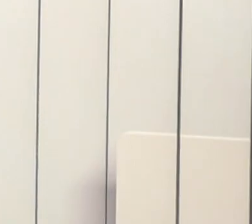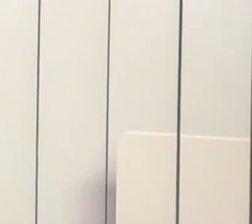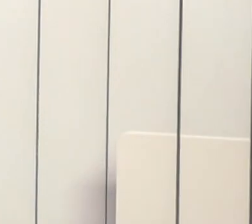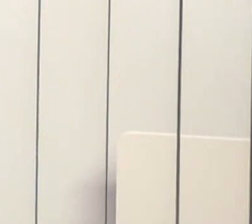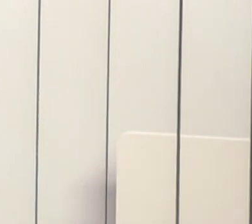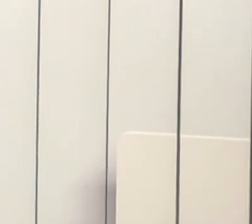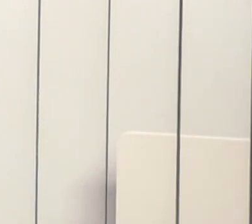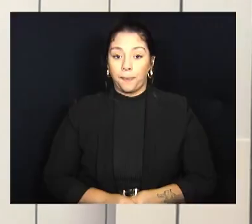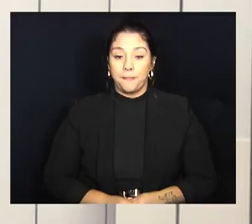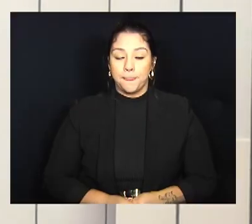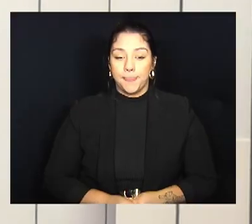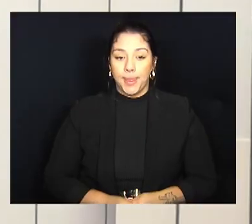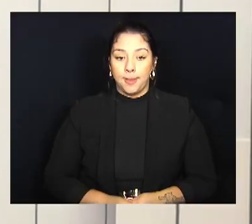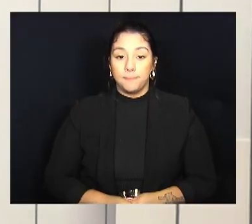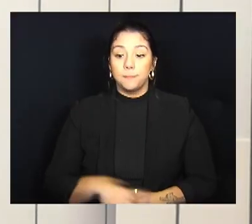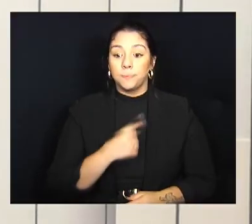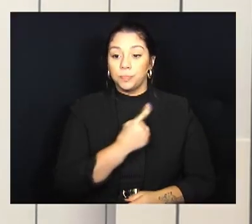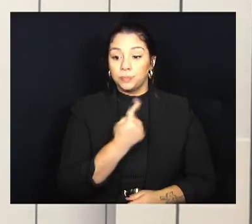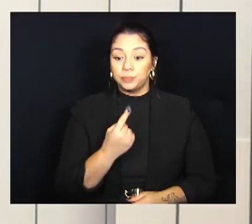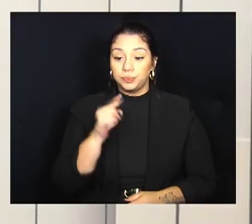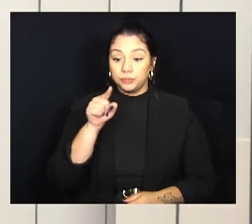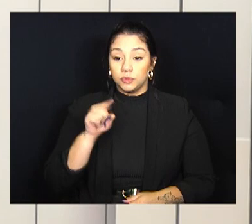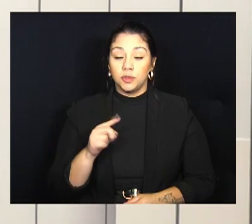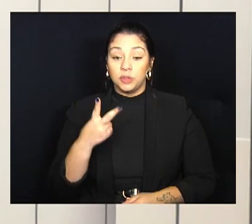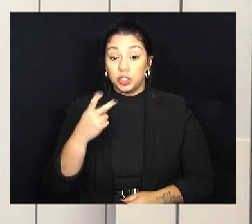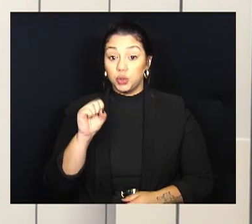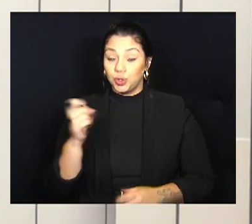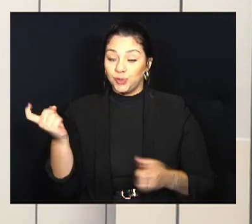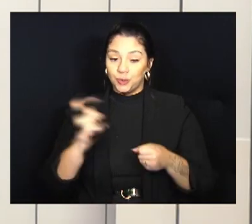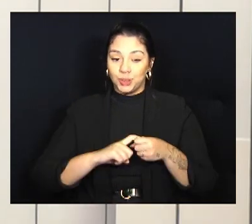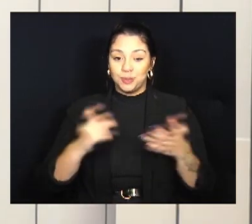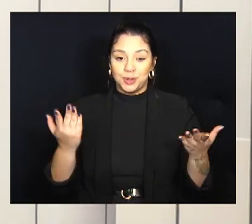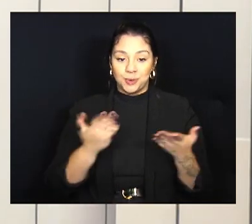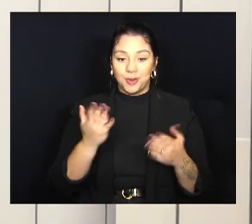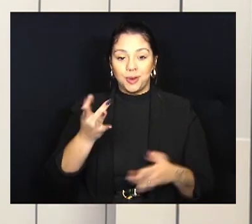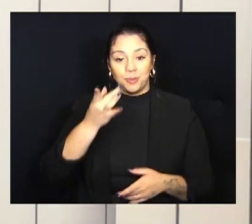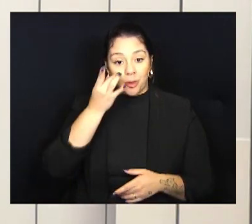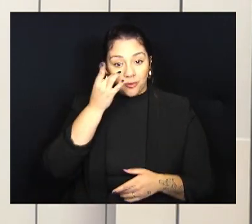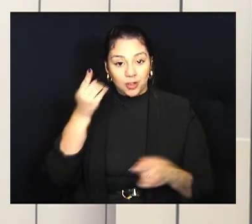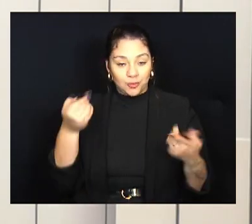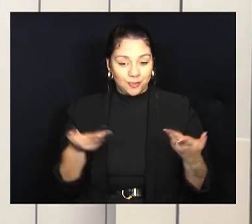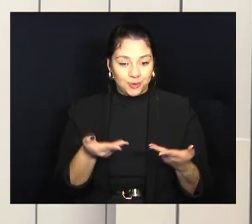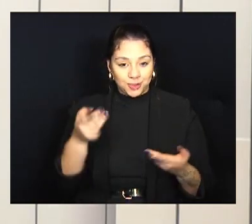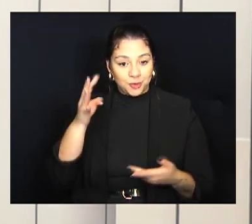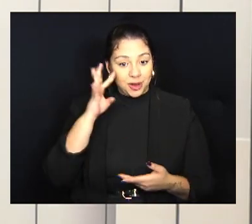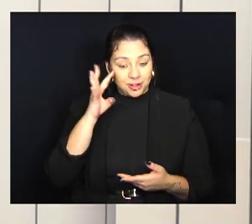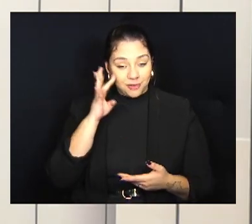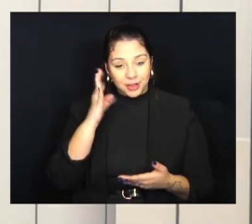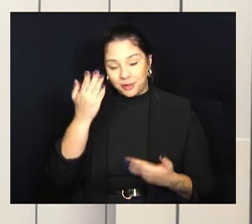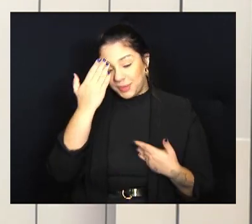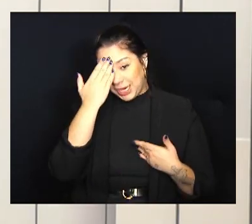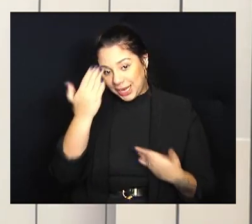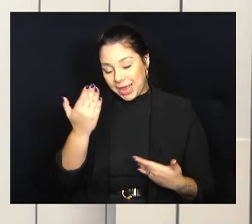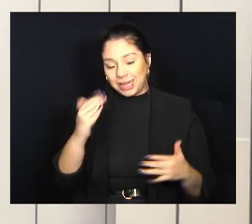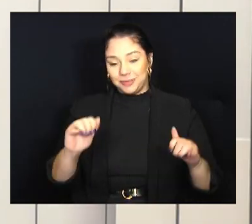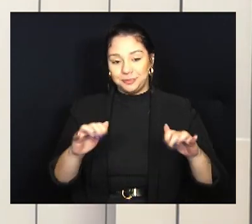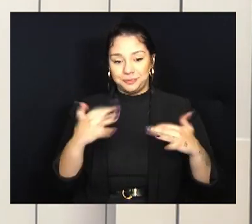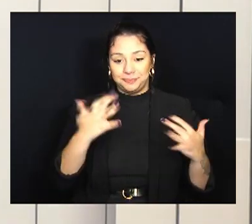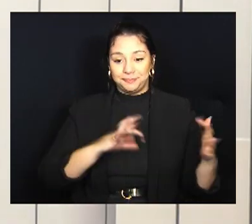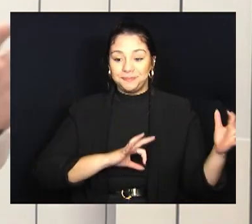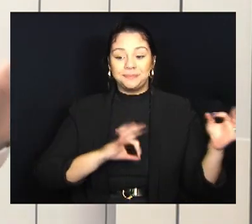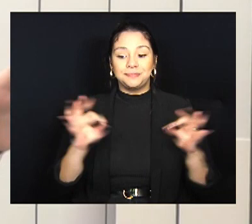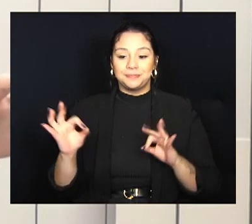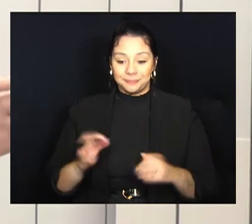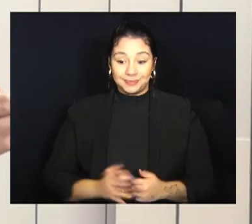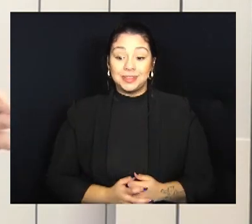Onze horas mais 28 minutos, Câmara Total de volta ao vivo nesta quarta-feira. Muito obrigado pela sua companhia, pela sua